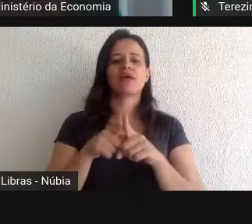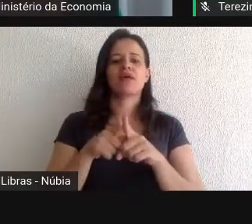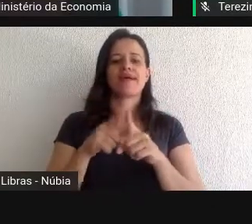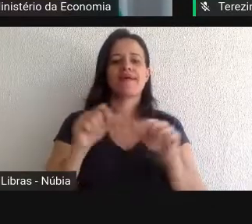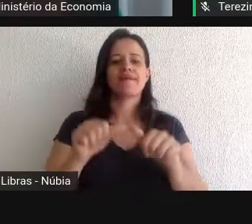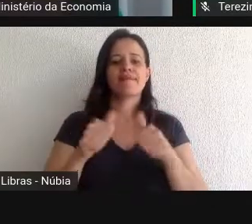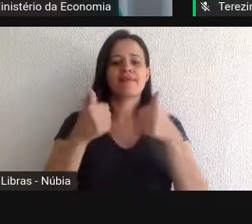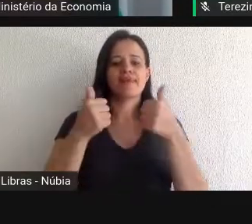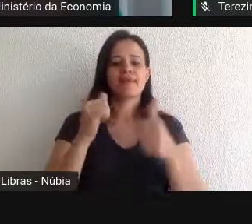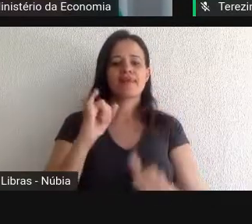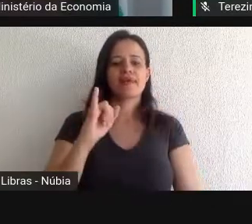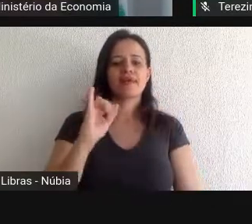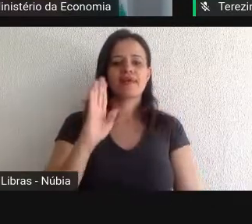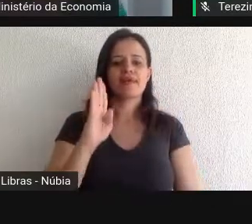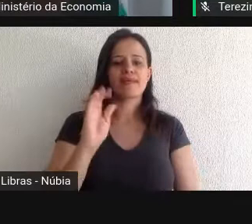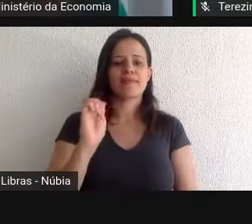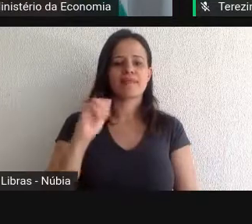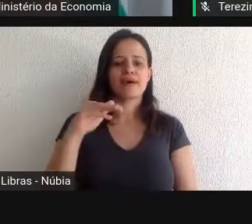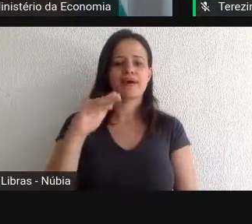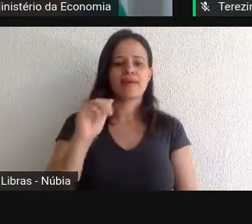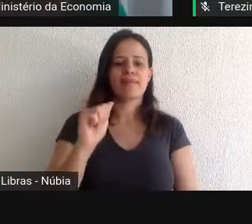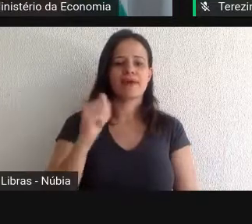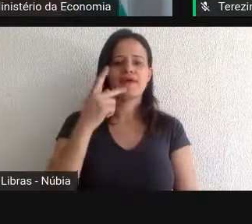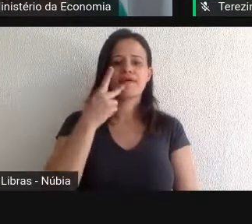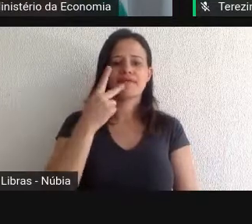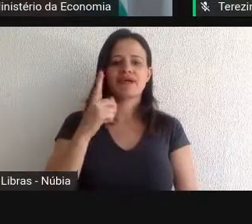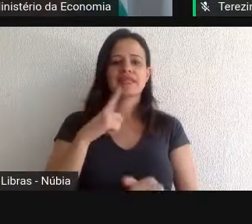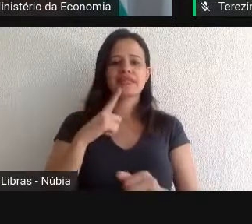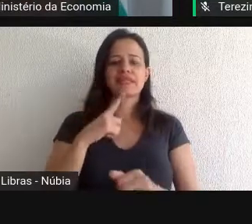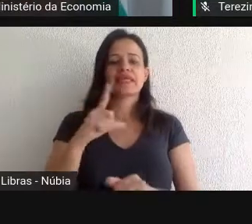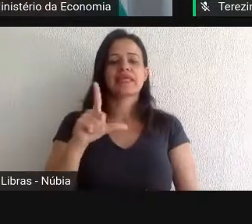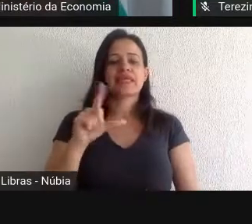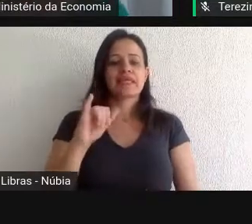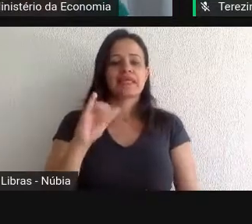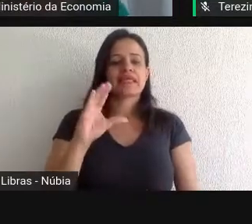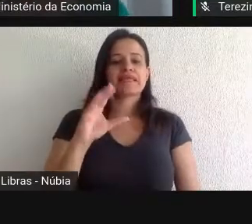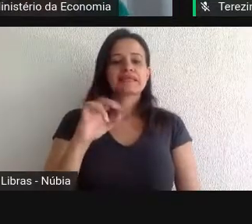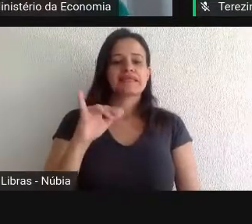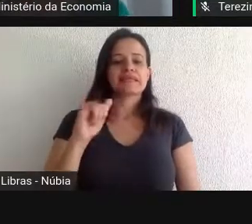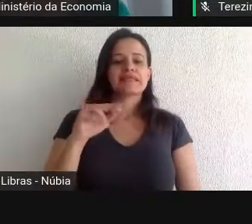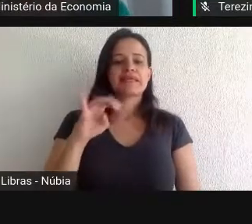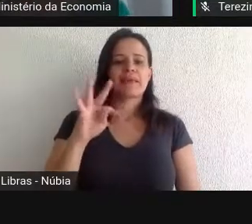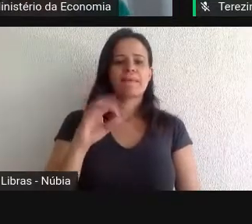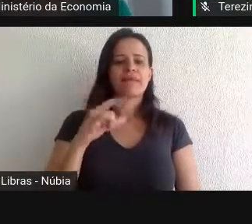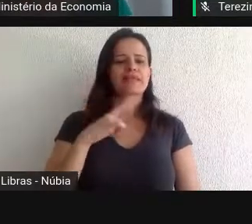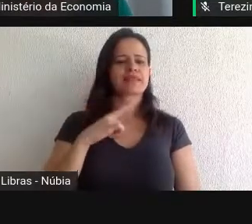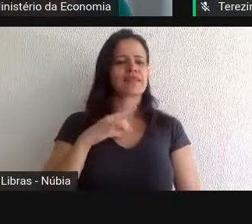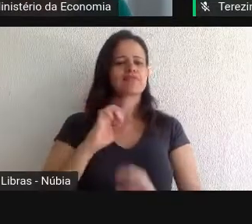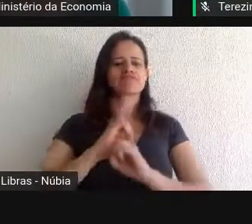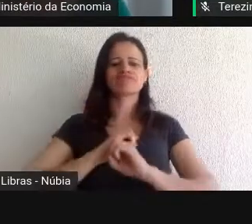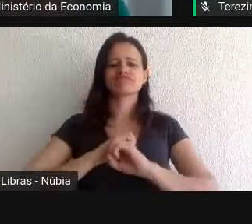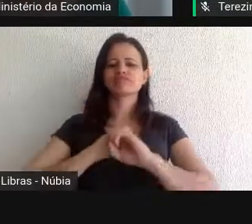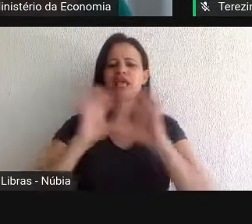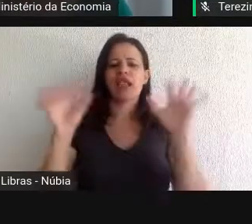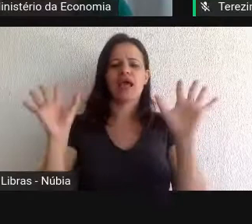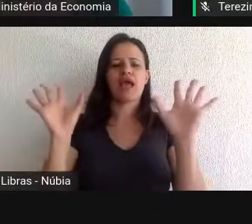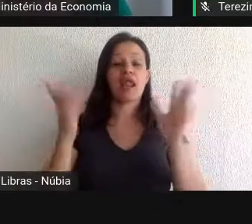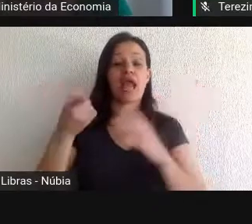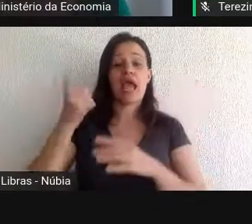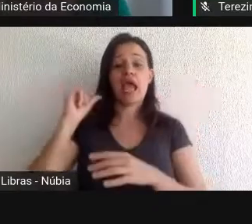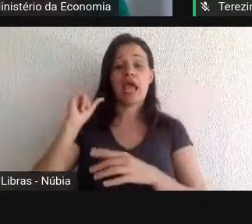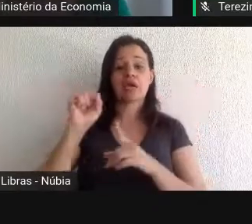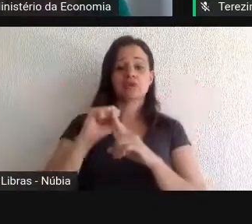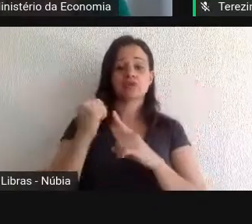que o IBAMA vem fazendo nos seus processos na parte de licenciamento, total transparência. Então, antes a sociedade, em